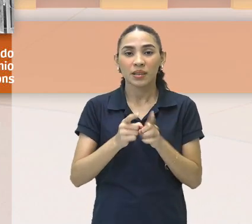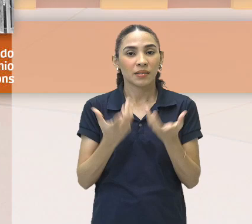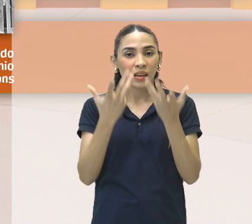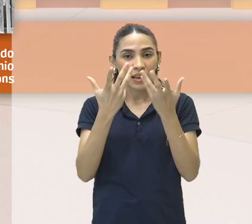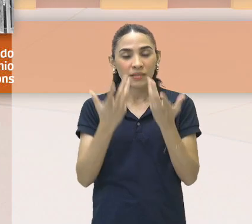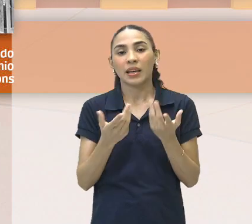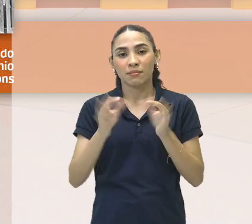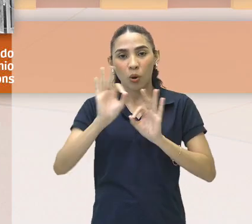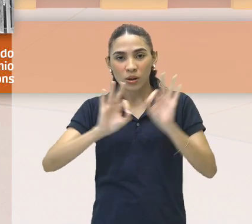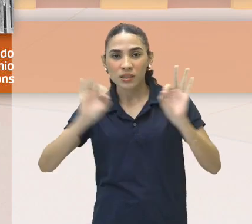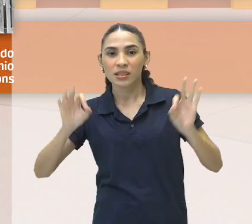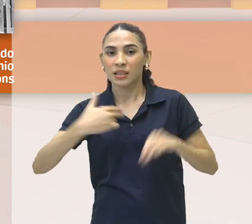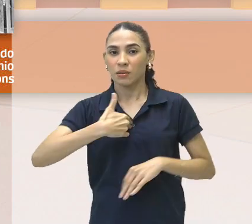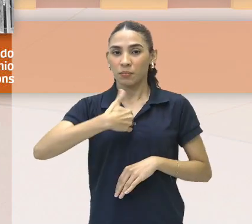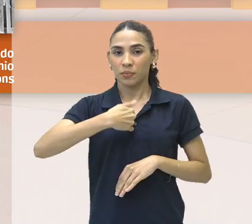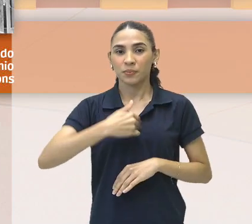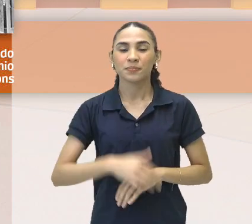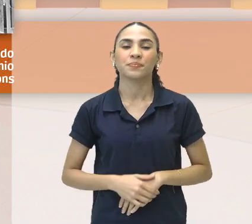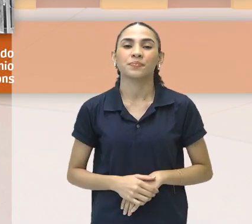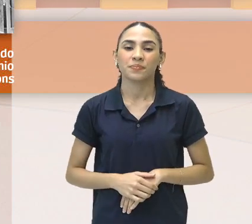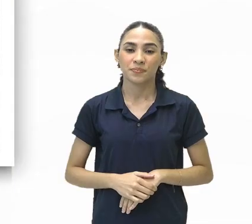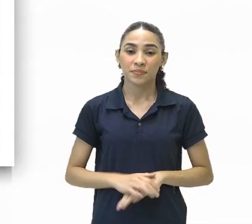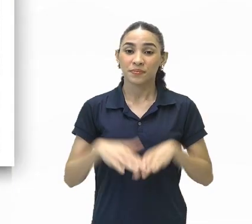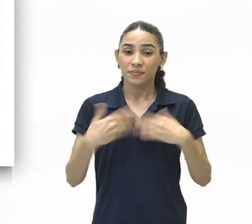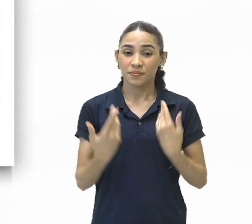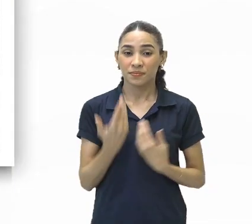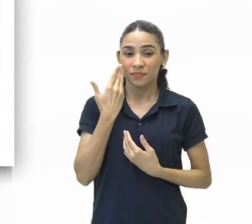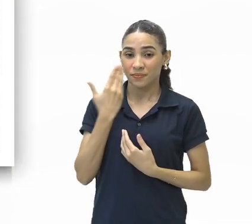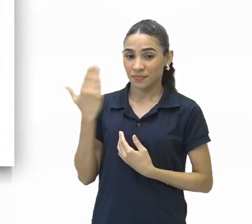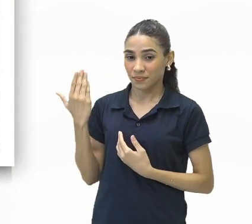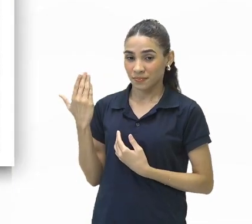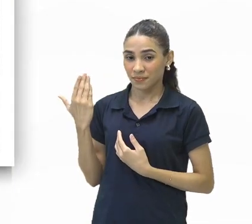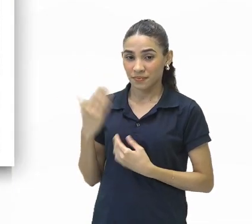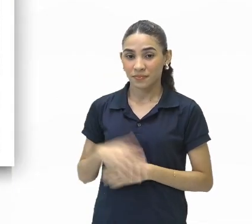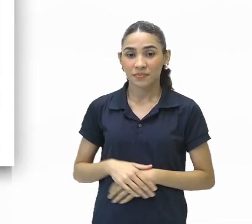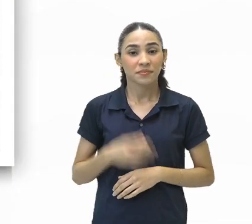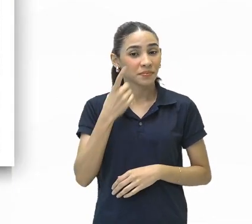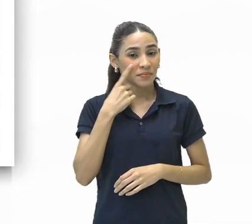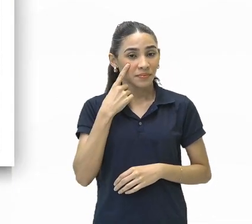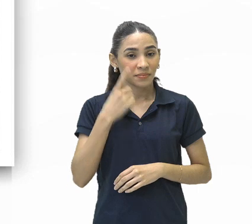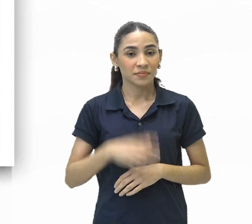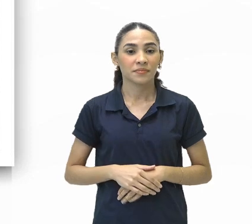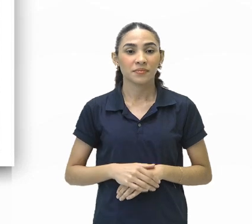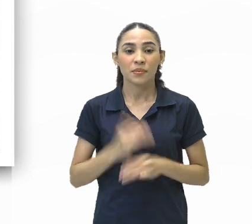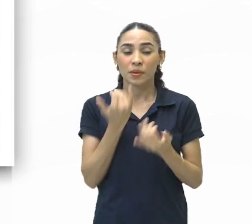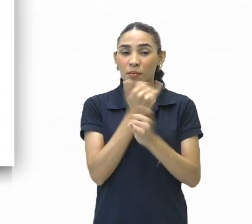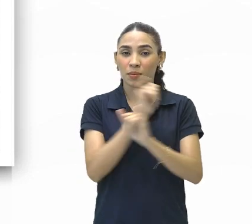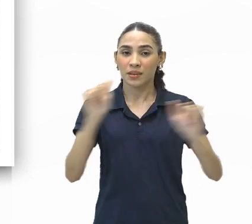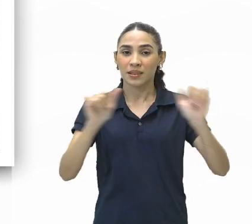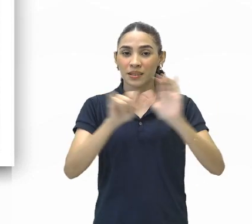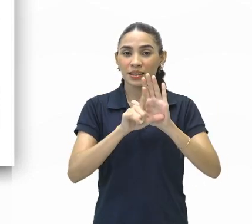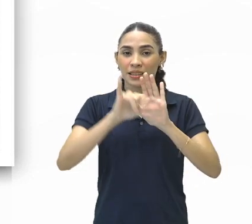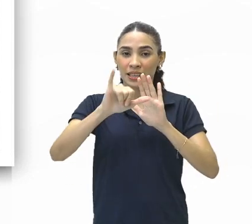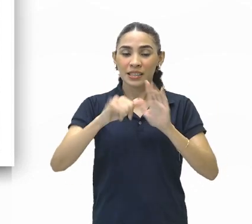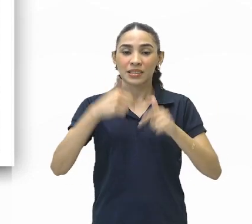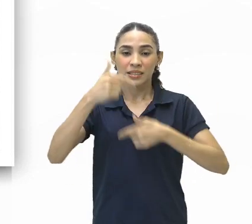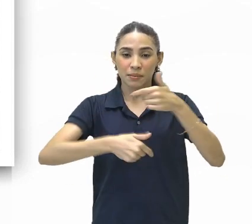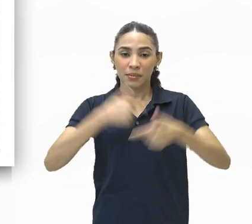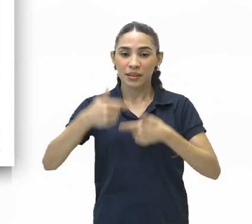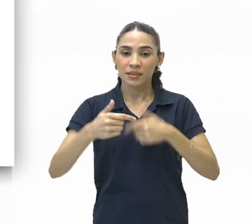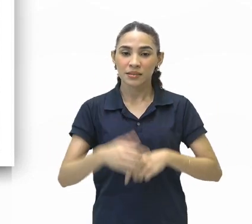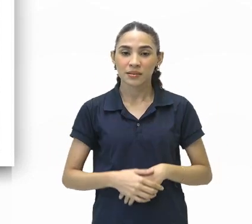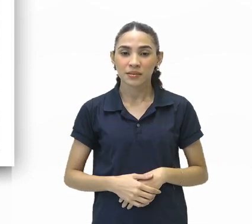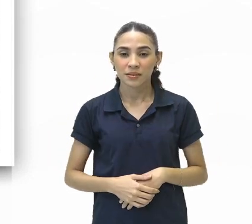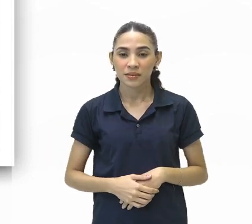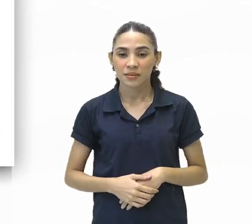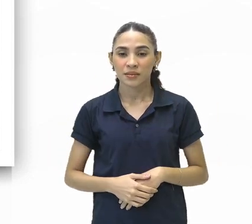adotada por Getúlio Vargas, é claro, certo? Então, vamos lá. Vamos observar a propaganda e leis